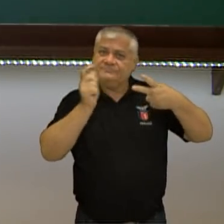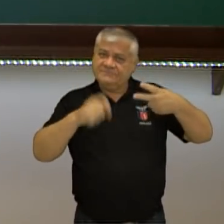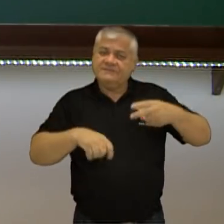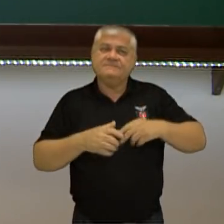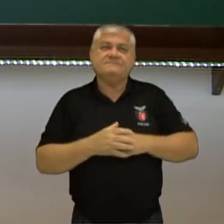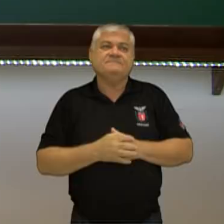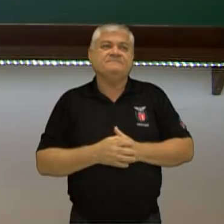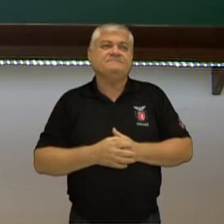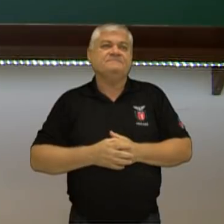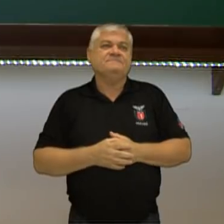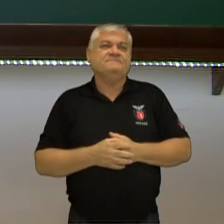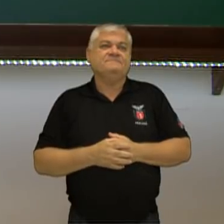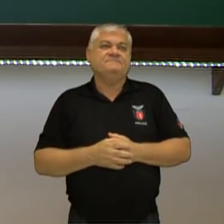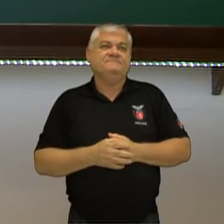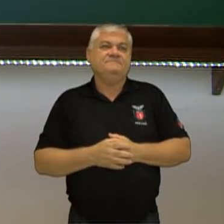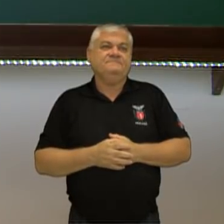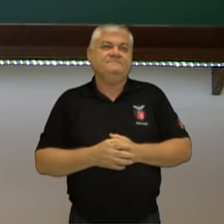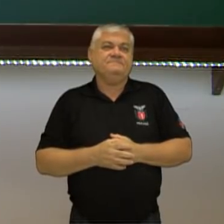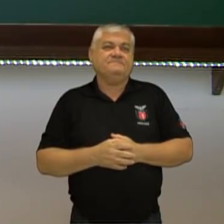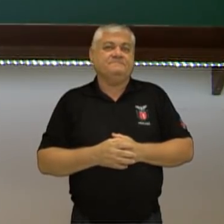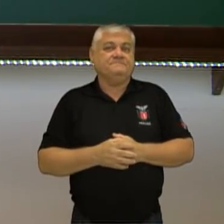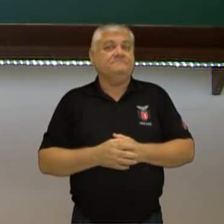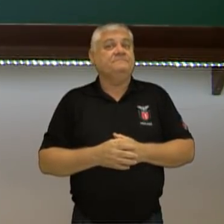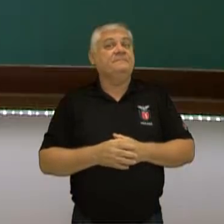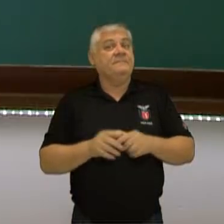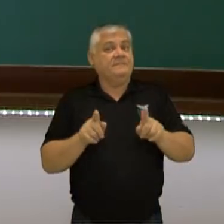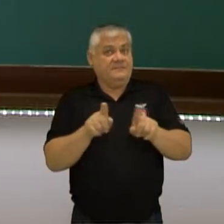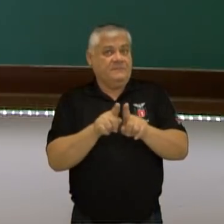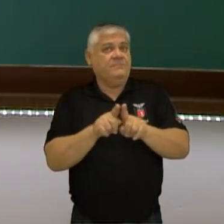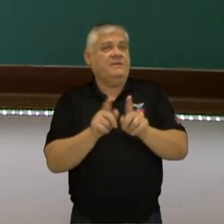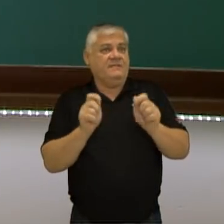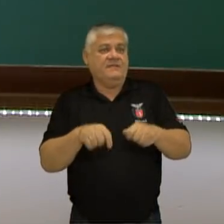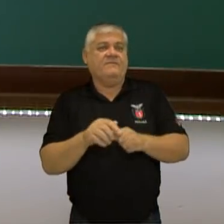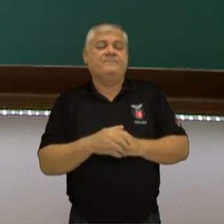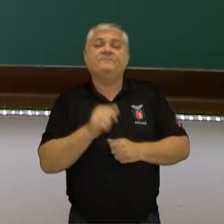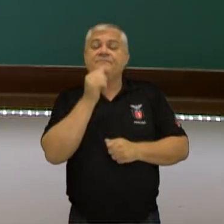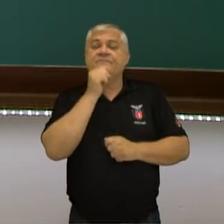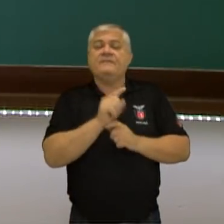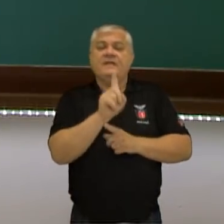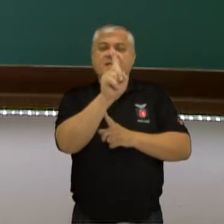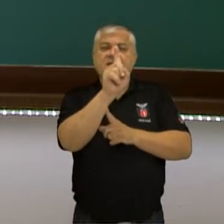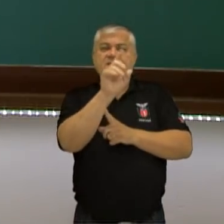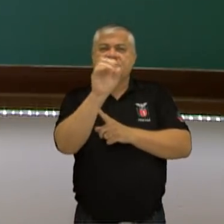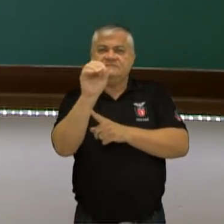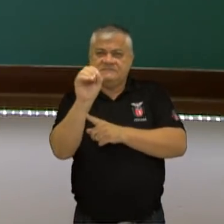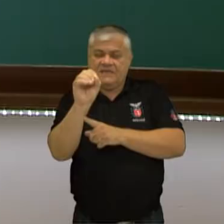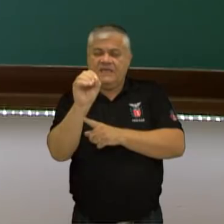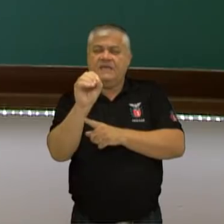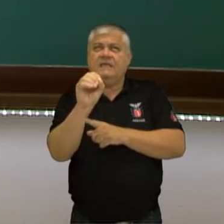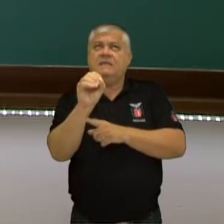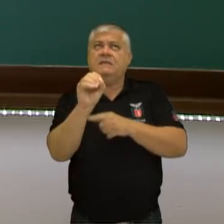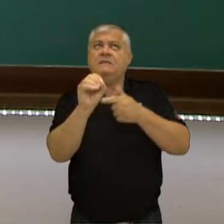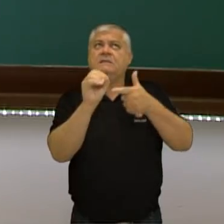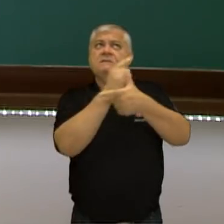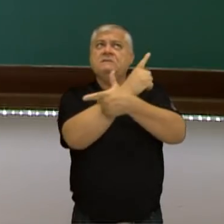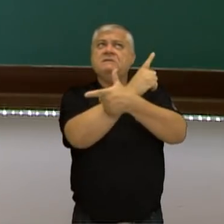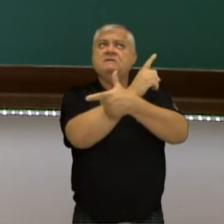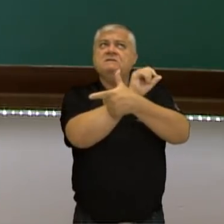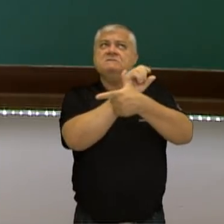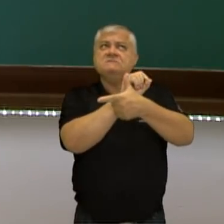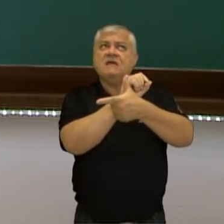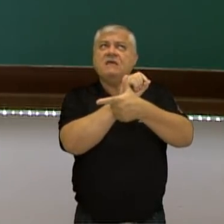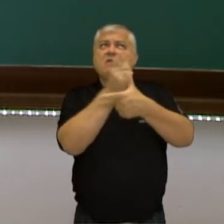bom? Eu poderia também fazer o seguinte, né? 100% para 20%, eu poderia dividir o 100 por 5. Se eu